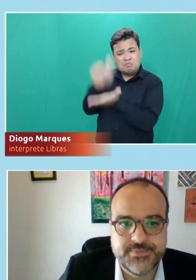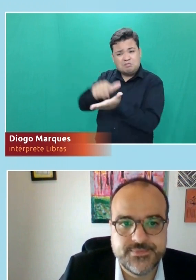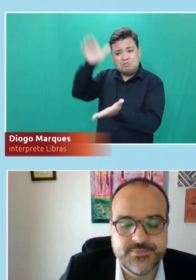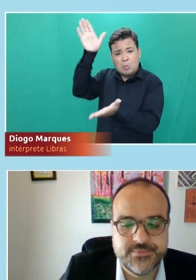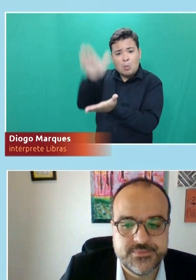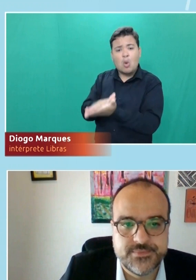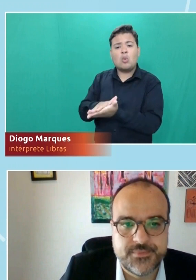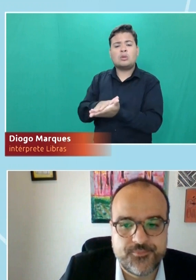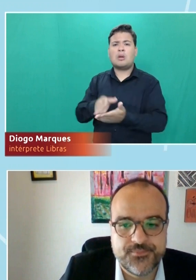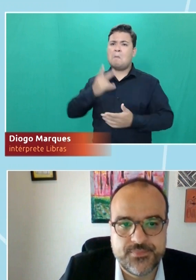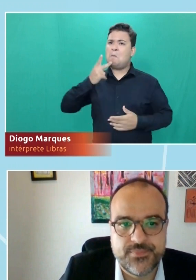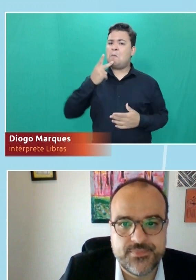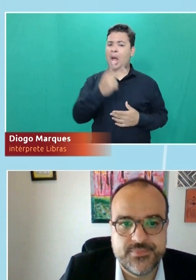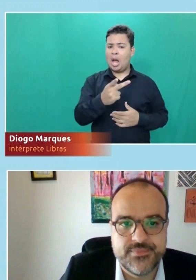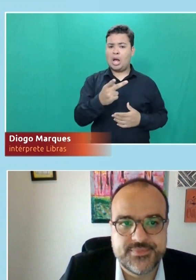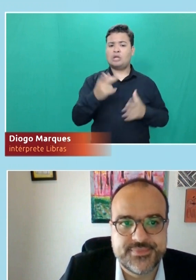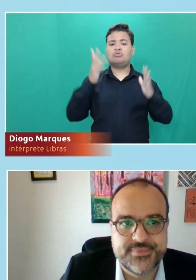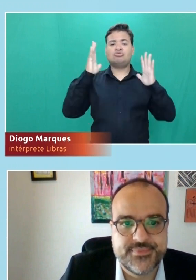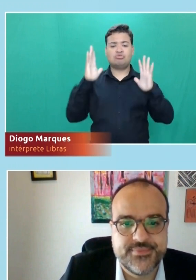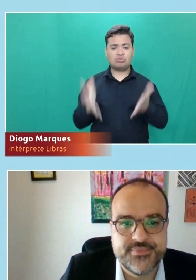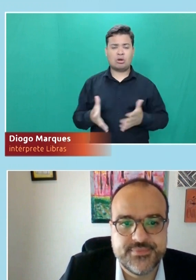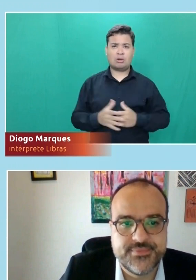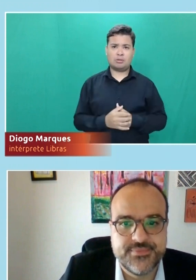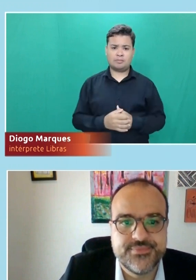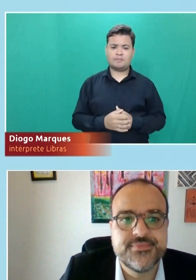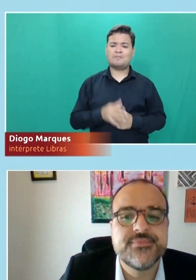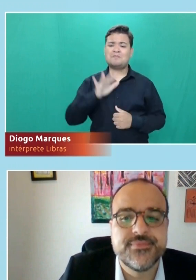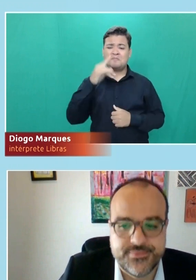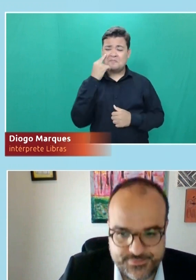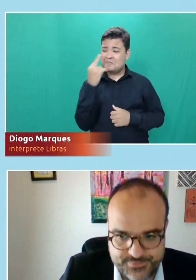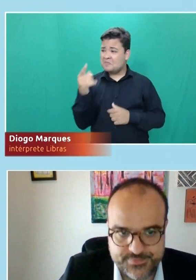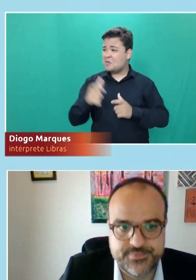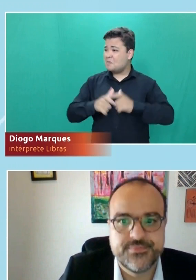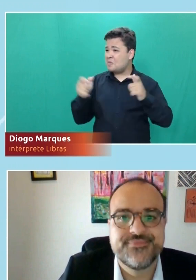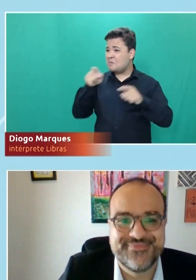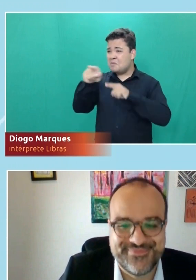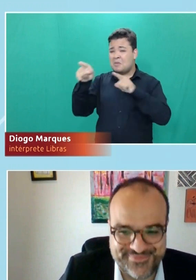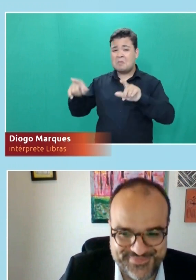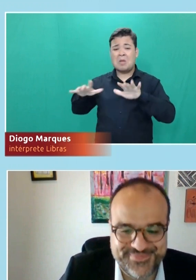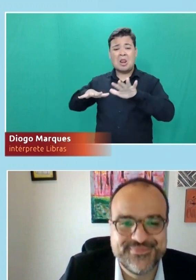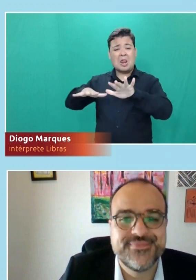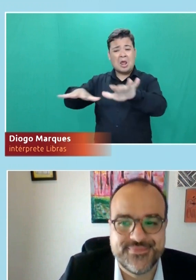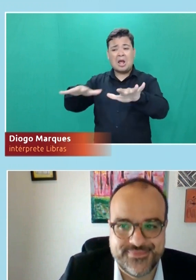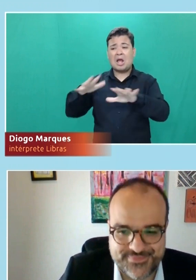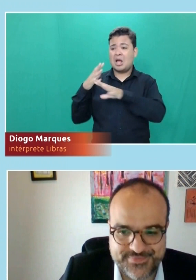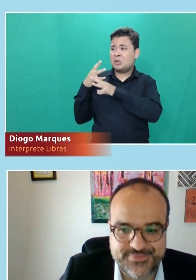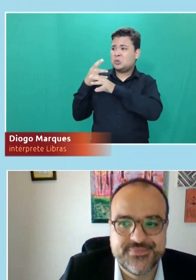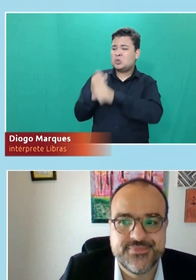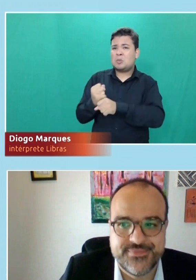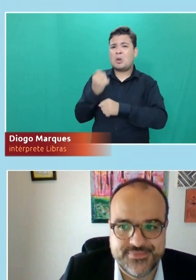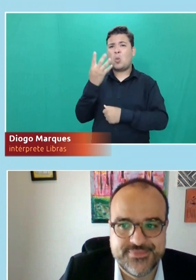mas na maior parte desses atos que se mantêm, né, nesses mais de um mês, 40 dias, né, na porta dos quartéis, há